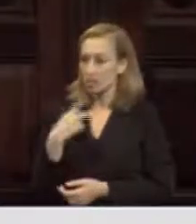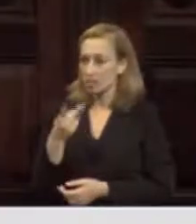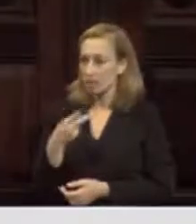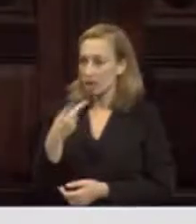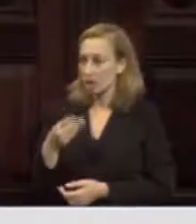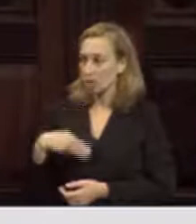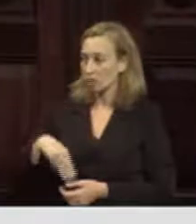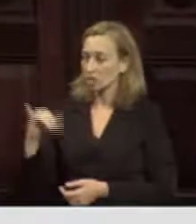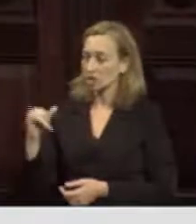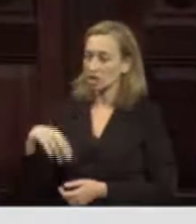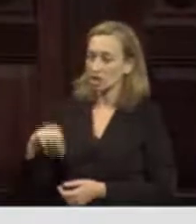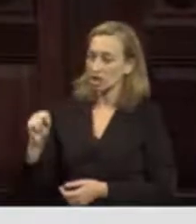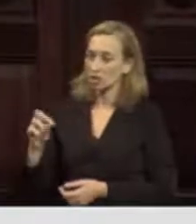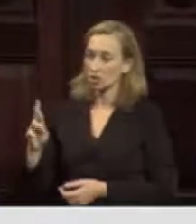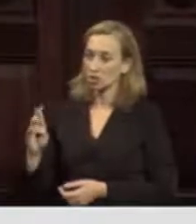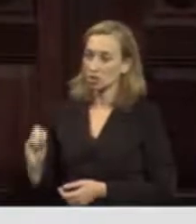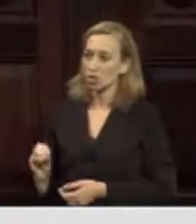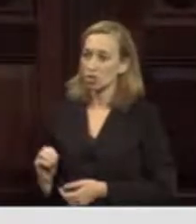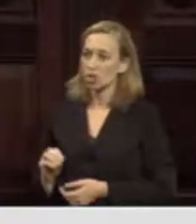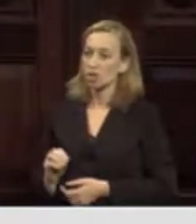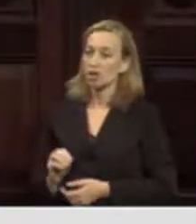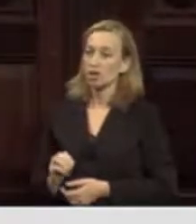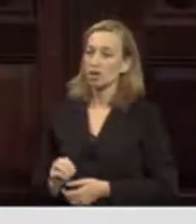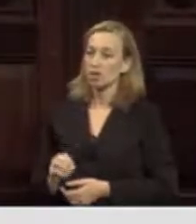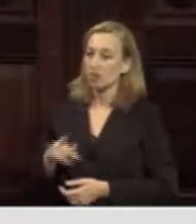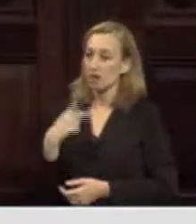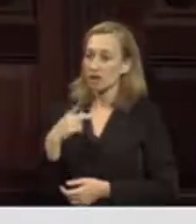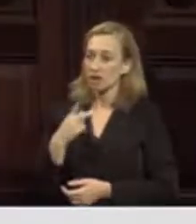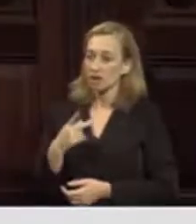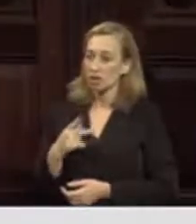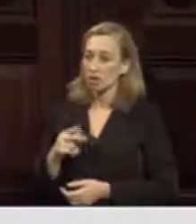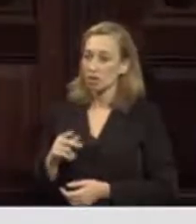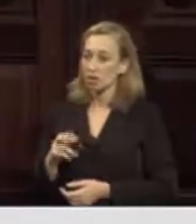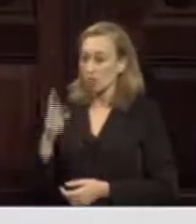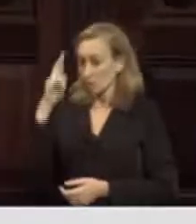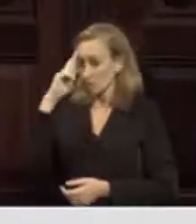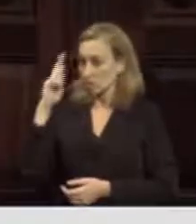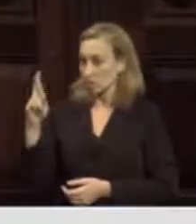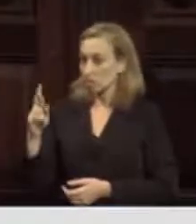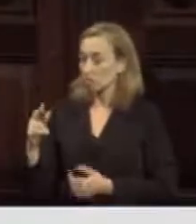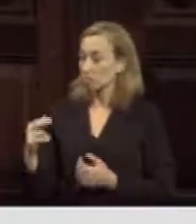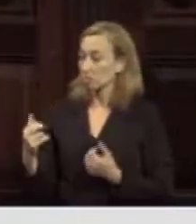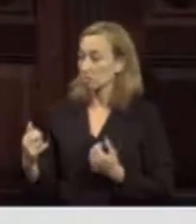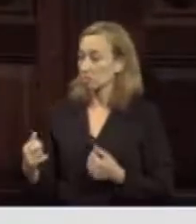Barroso dizendo: o senhor deveria fechar seu escritório de advocacia.